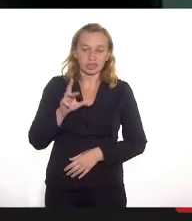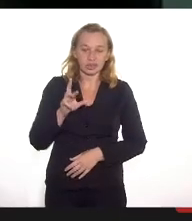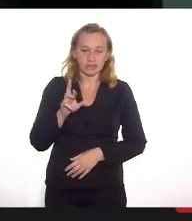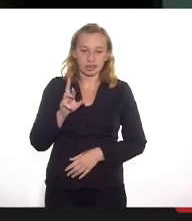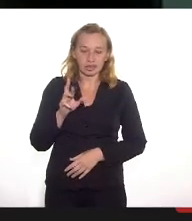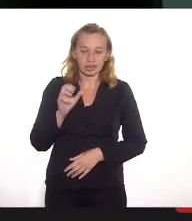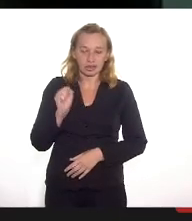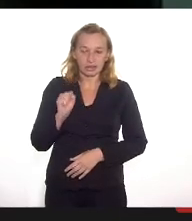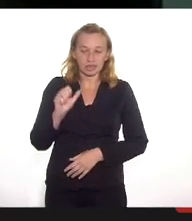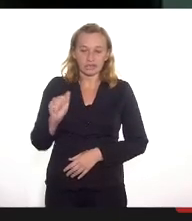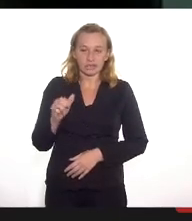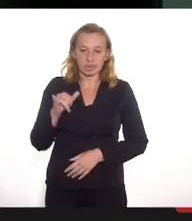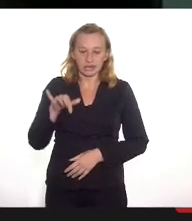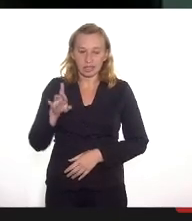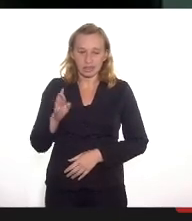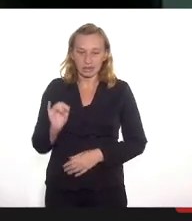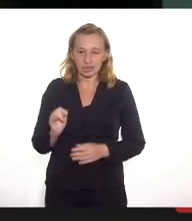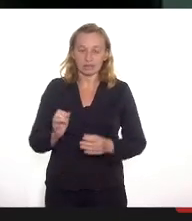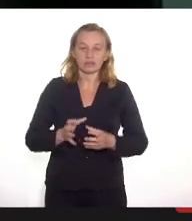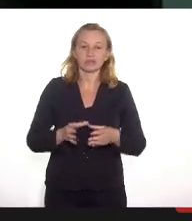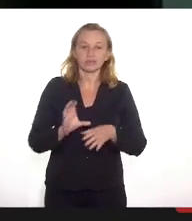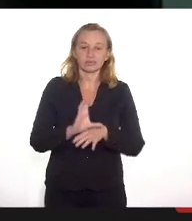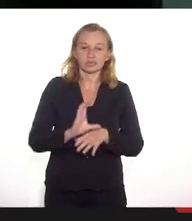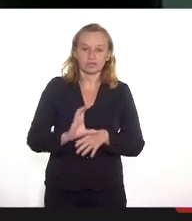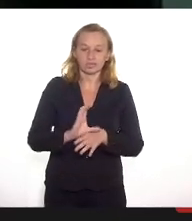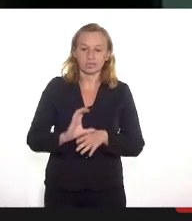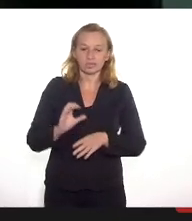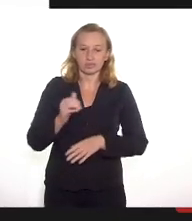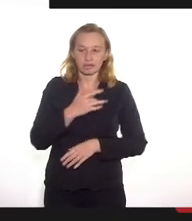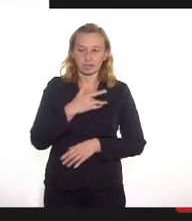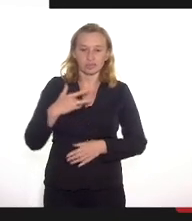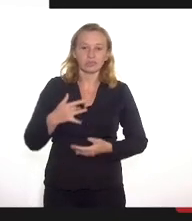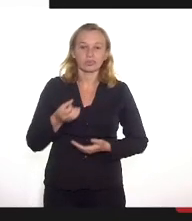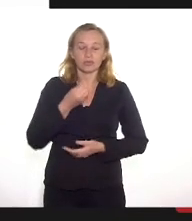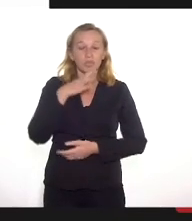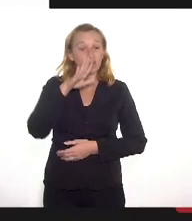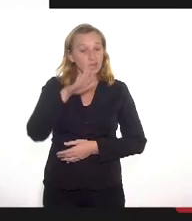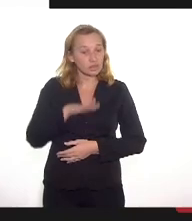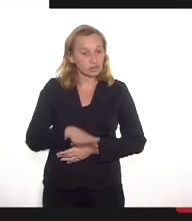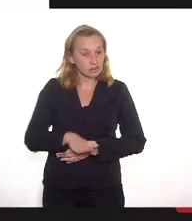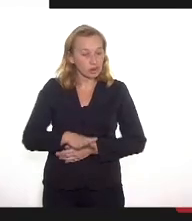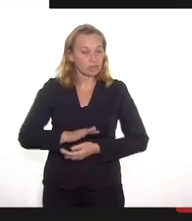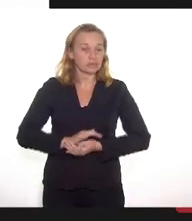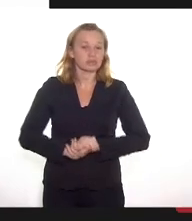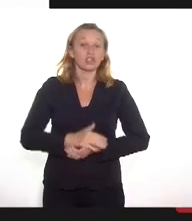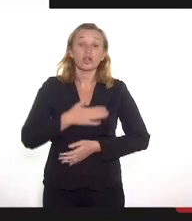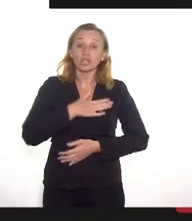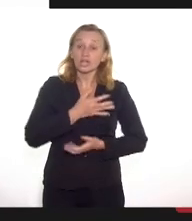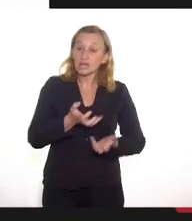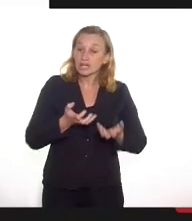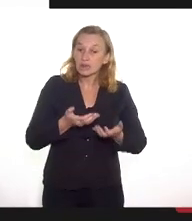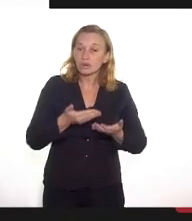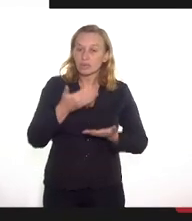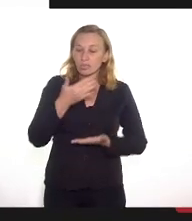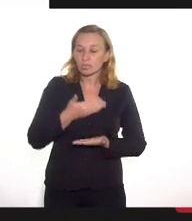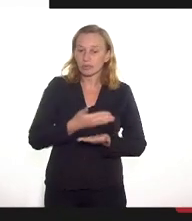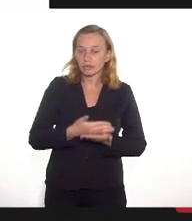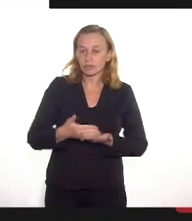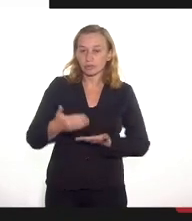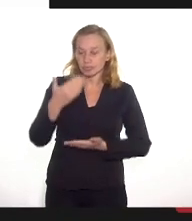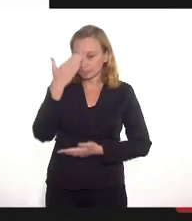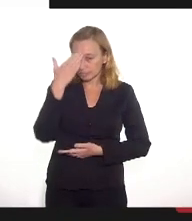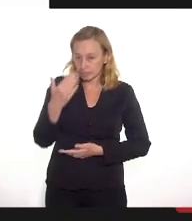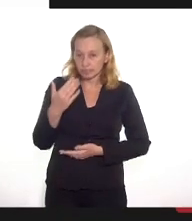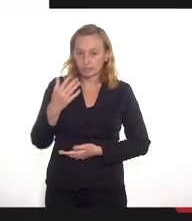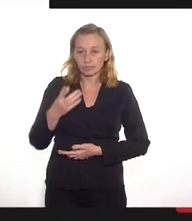Conselho Estadual de Saúde é de Dragon da por favor Boa tarde queria começar agradeceram a deputada